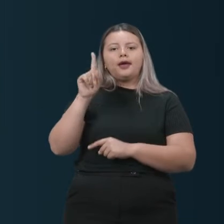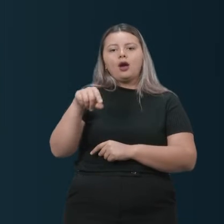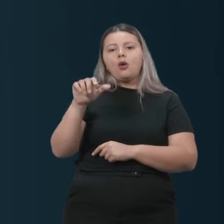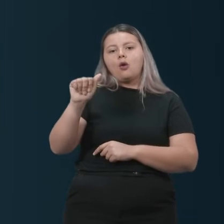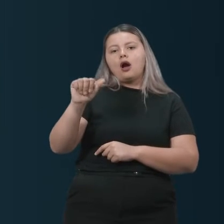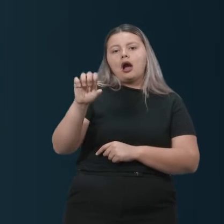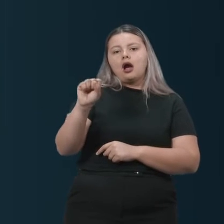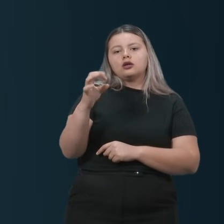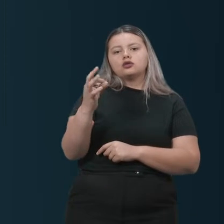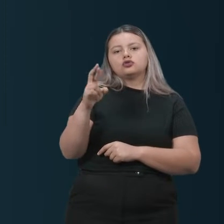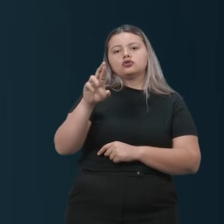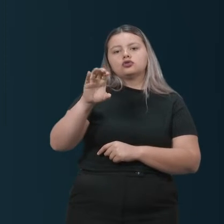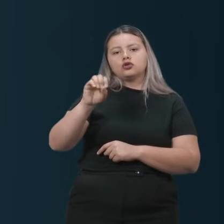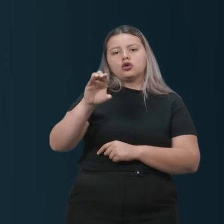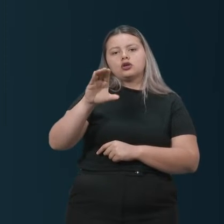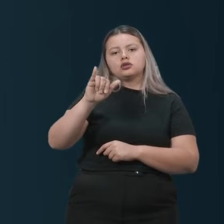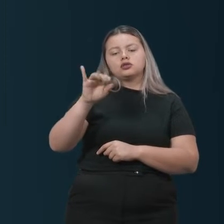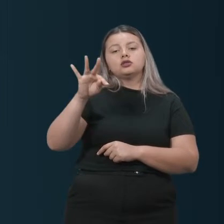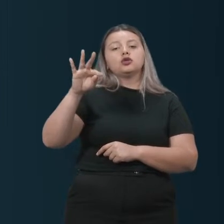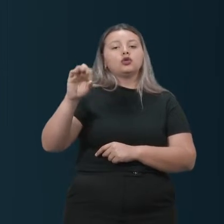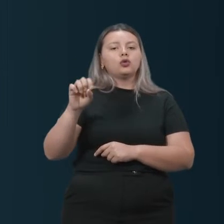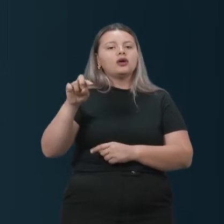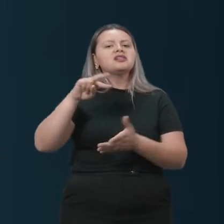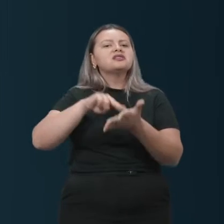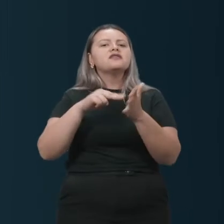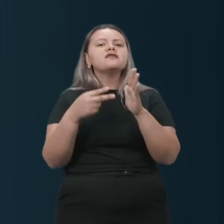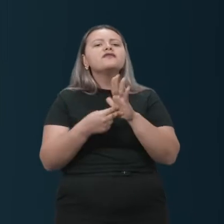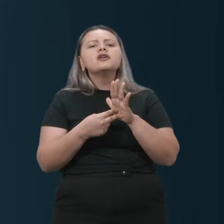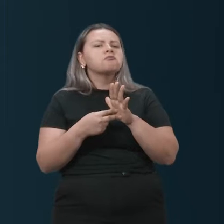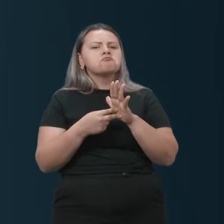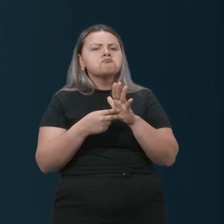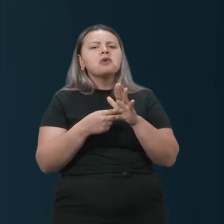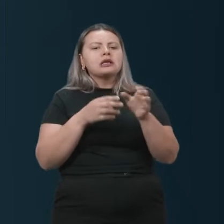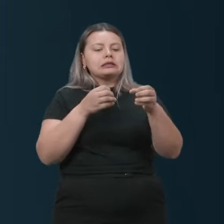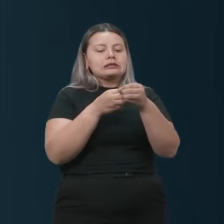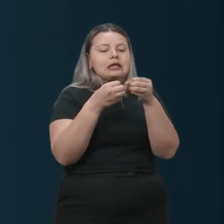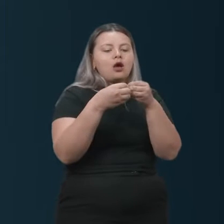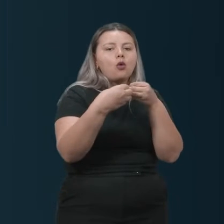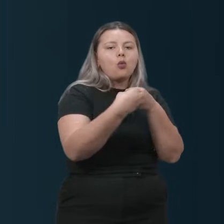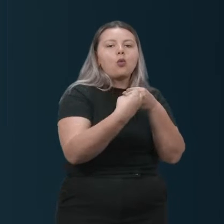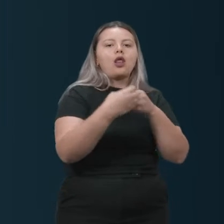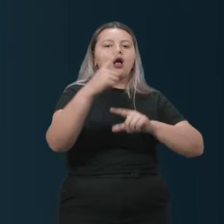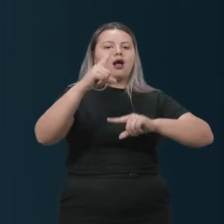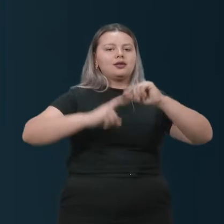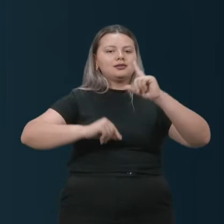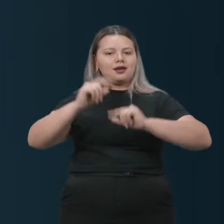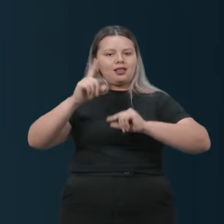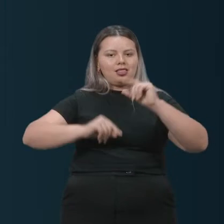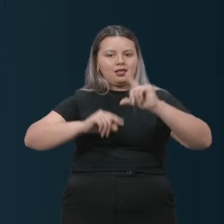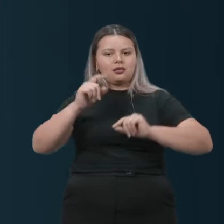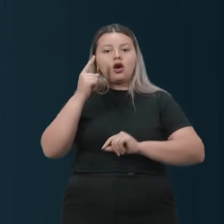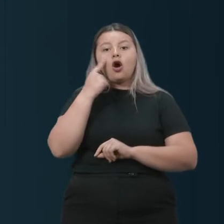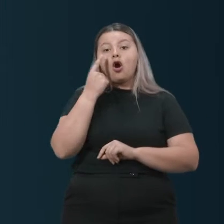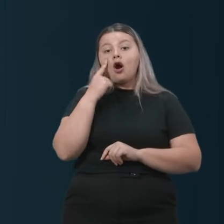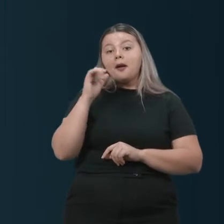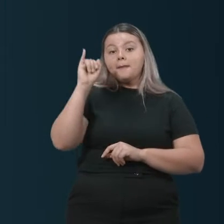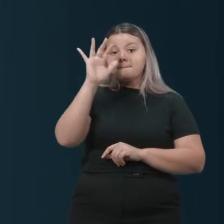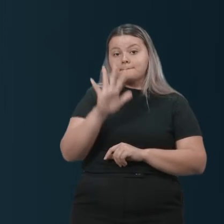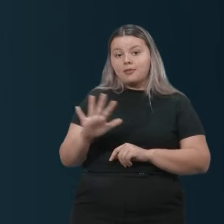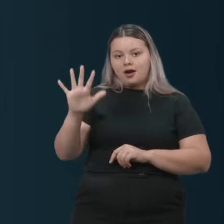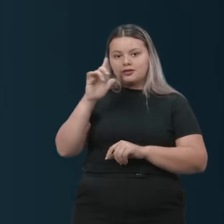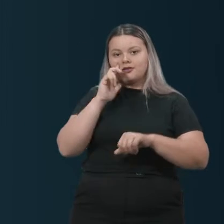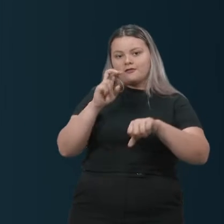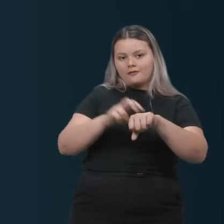os astrócitos, que do grego significa célula estrelada. A gente consegue ver tanto no